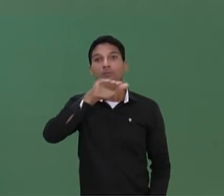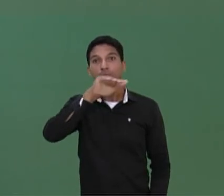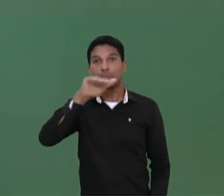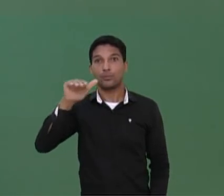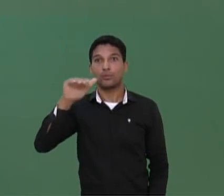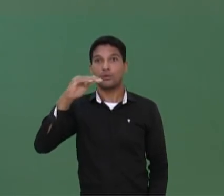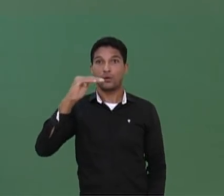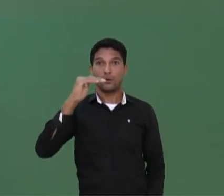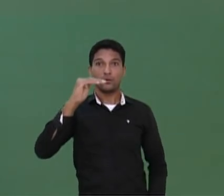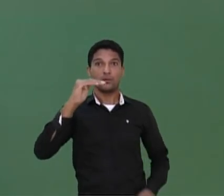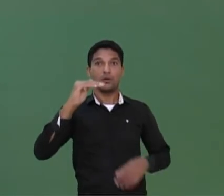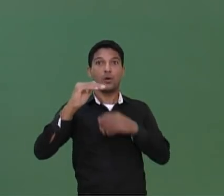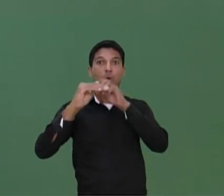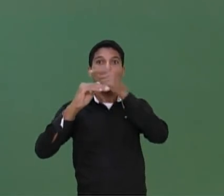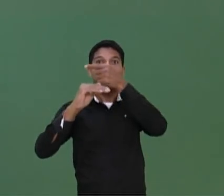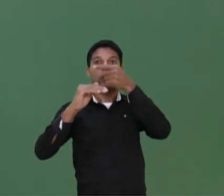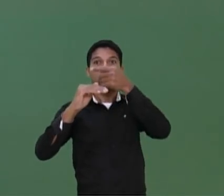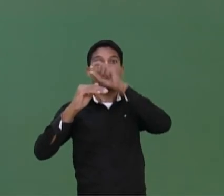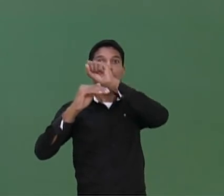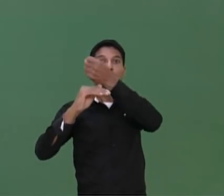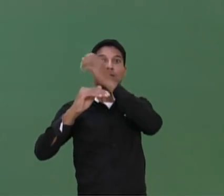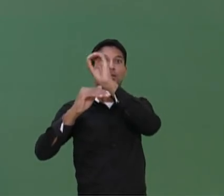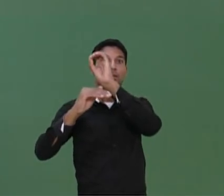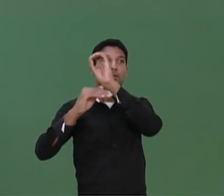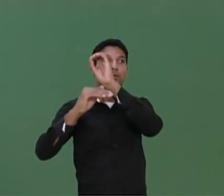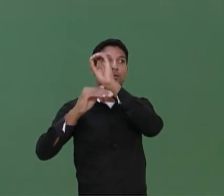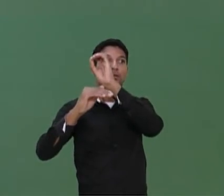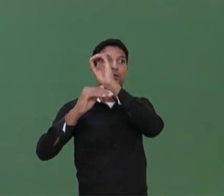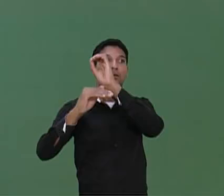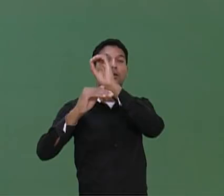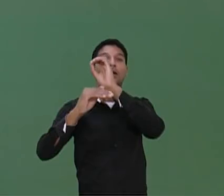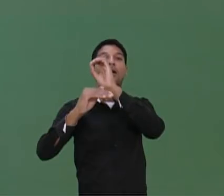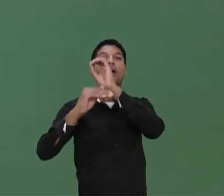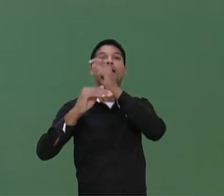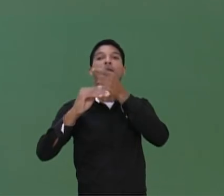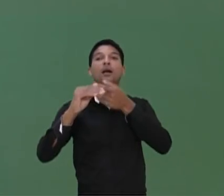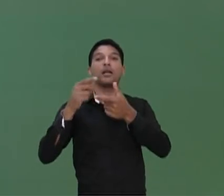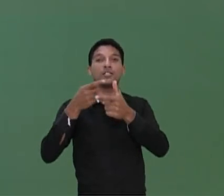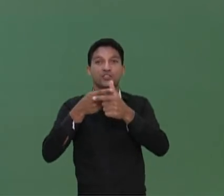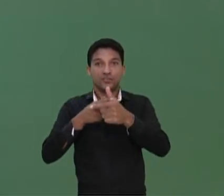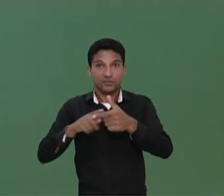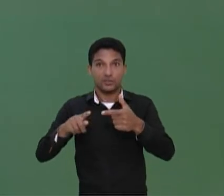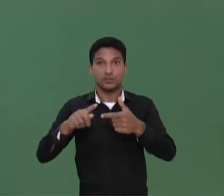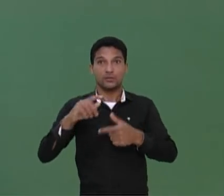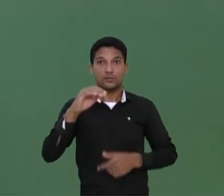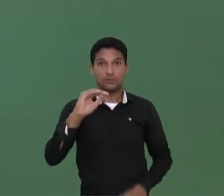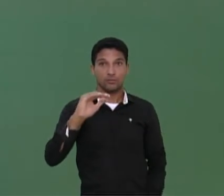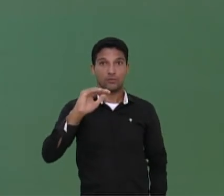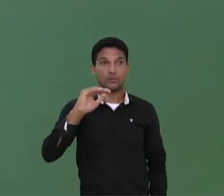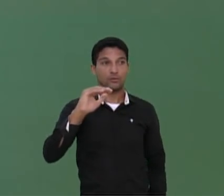menos 80 é dividido por 2